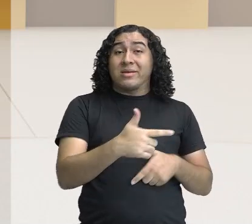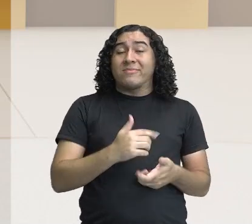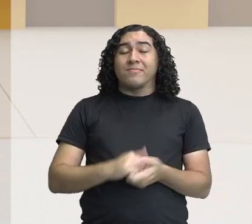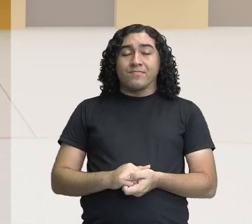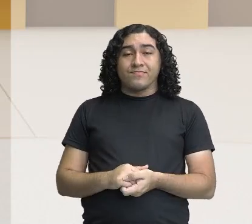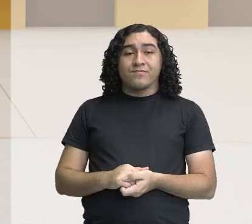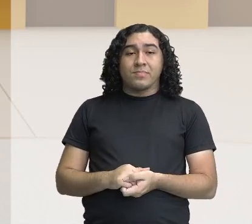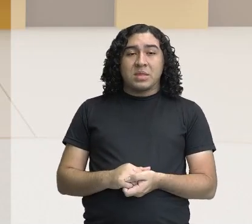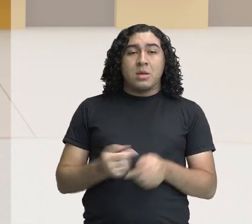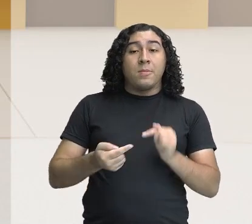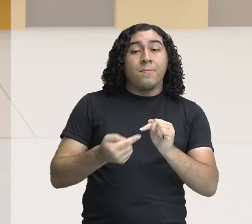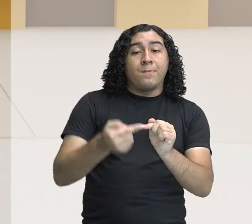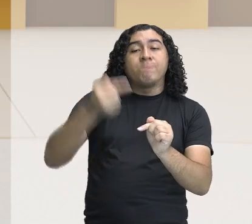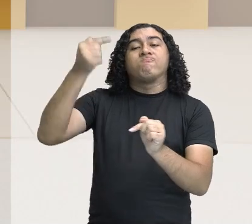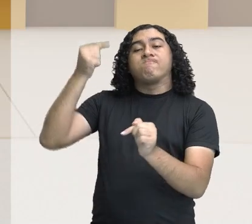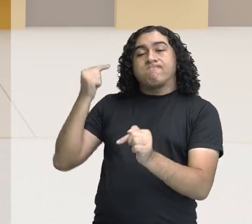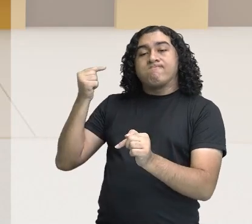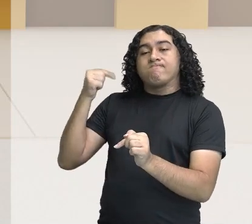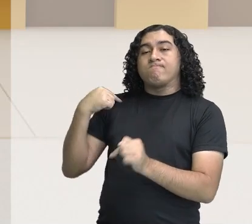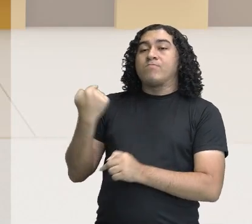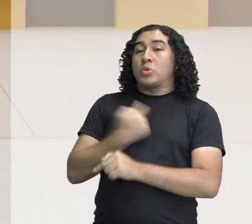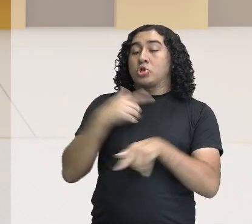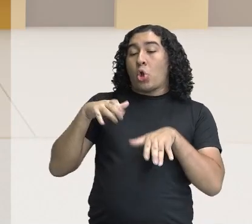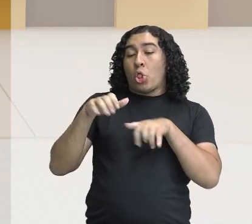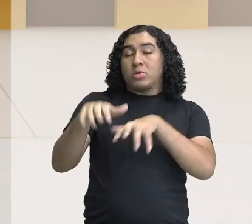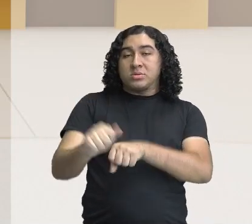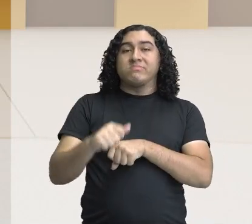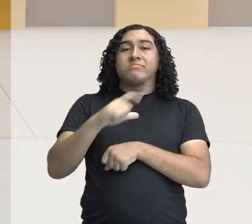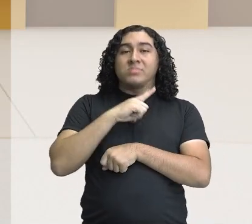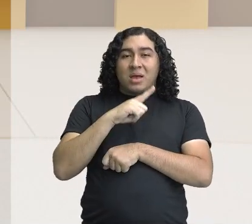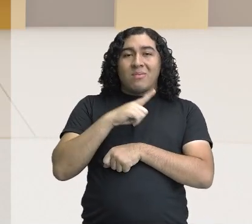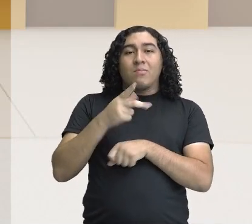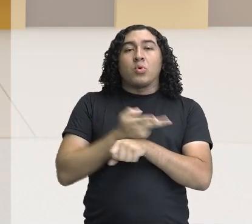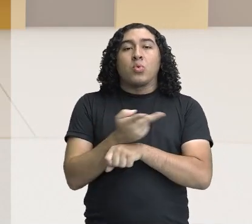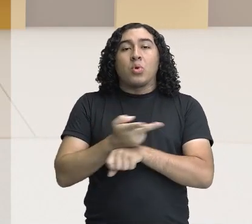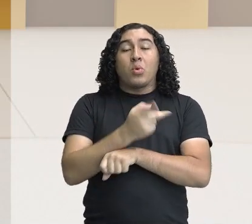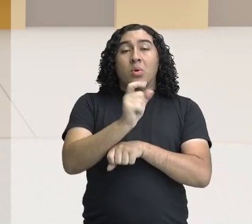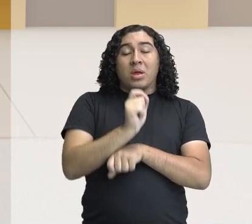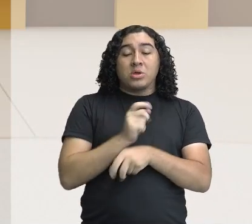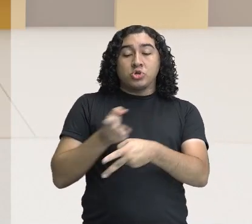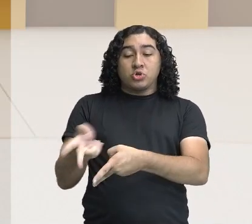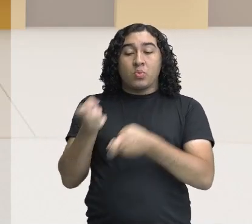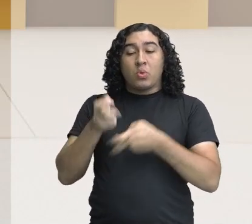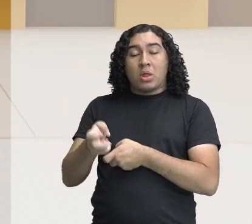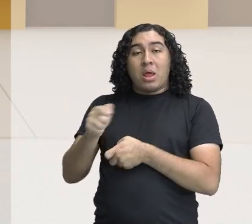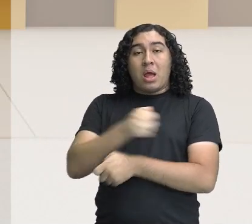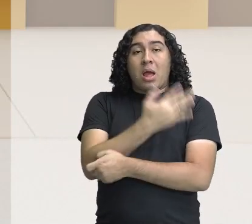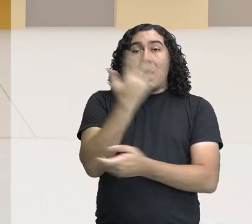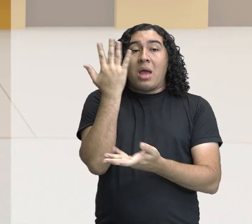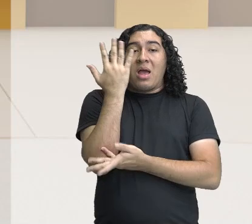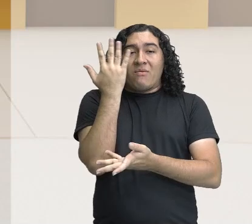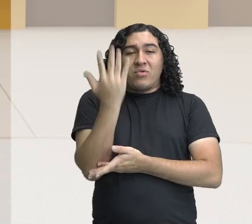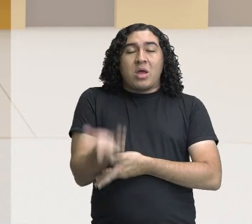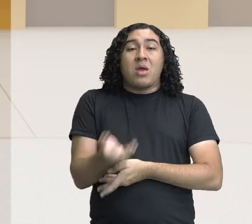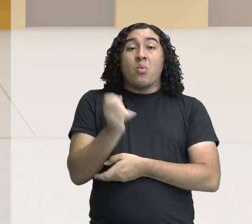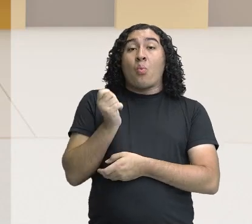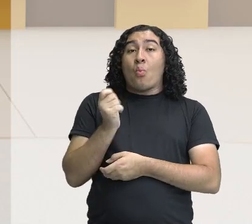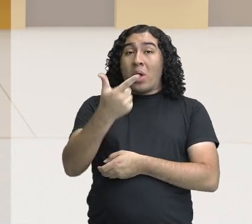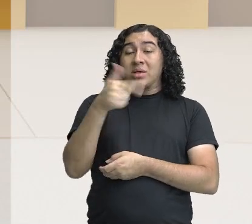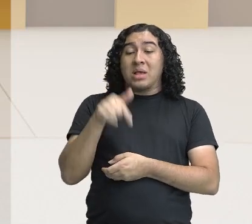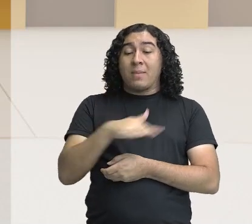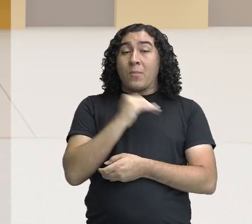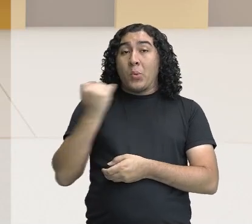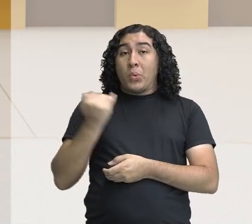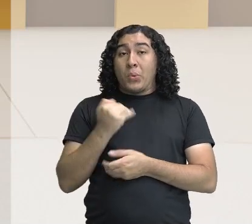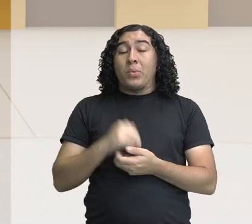verdade, professor? Desde o início, né, da nossa colonização, se buscou explorar essa árvore aí, quase que acabam com ela realmente,